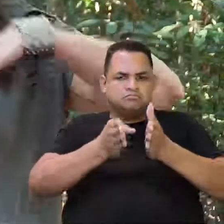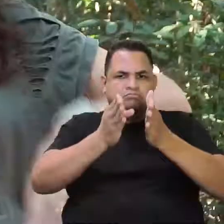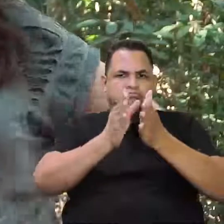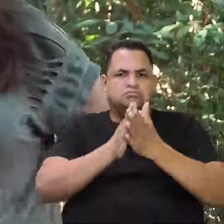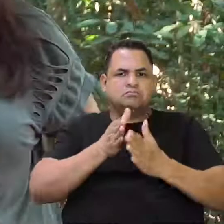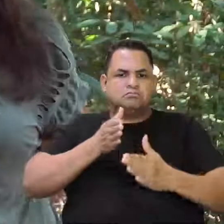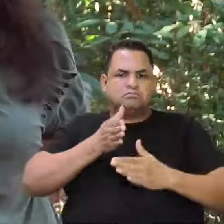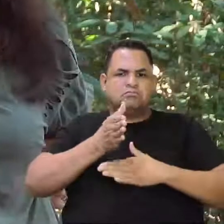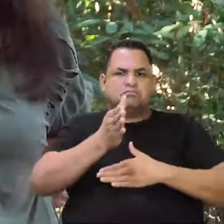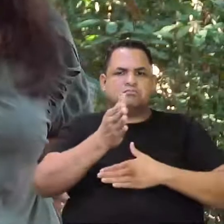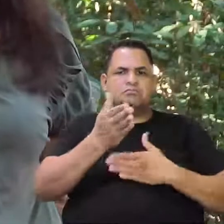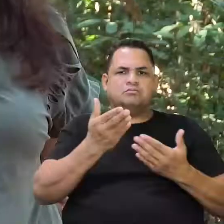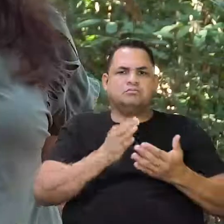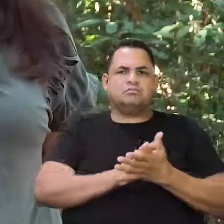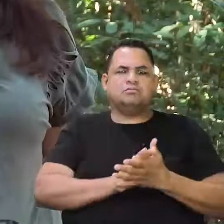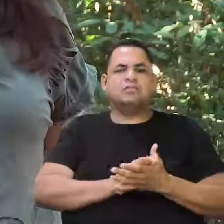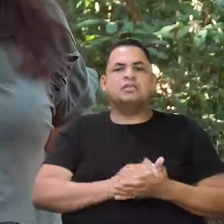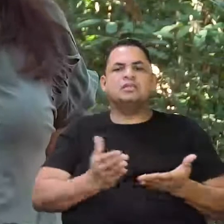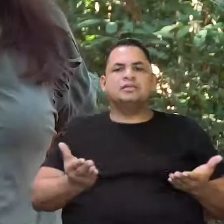atravessando nesse sentido diagonal,